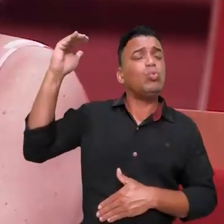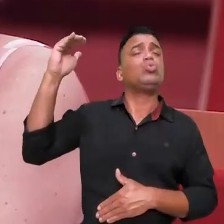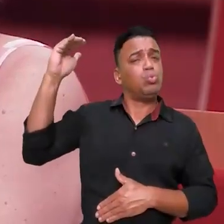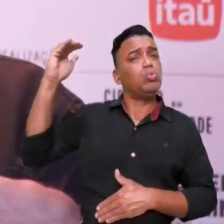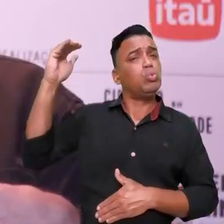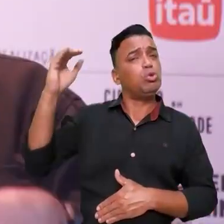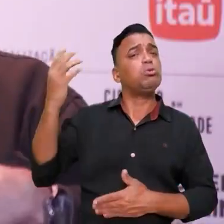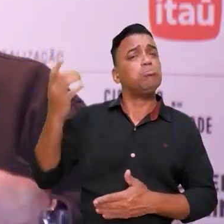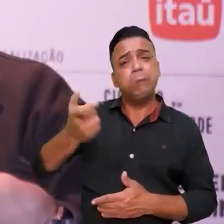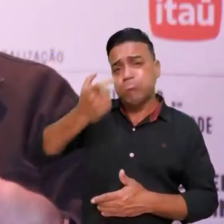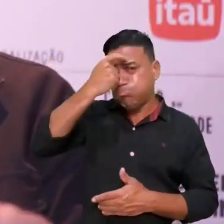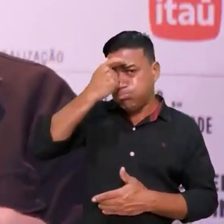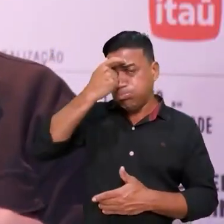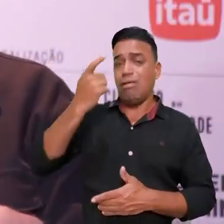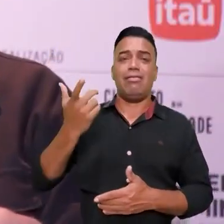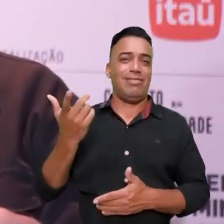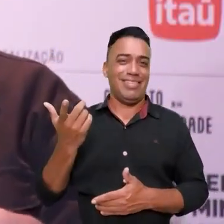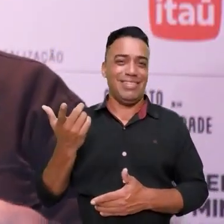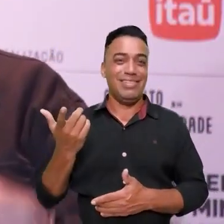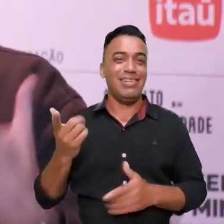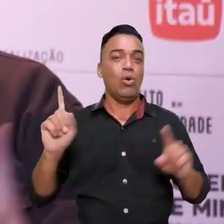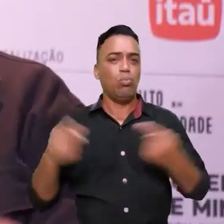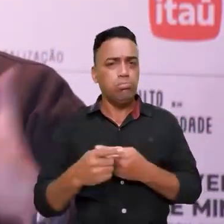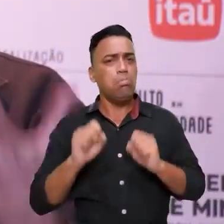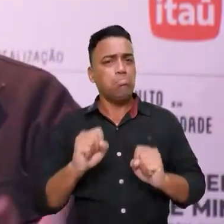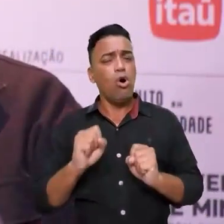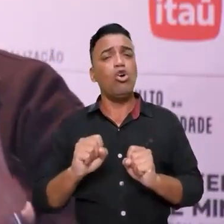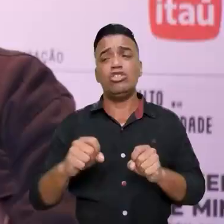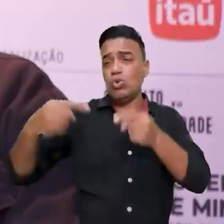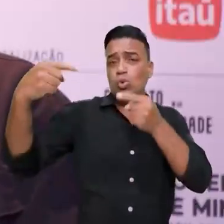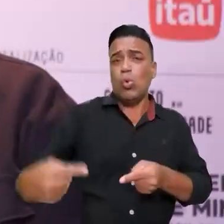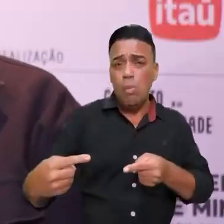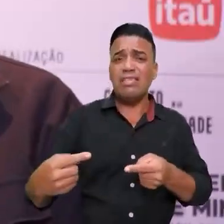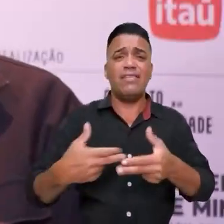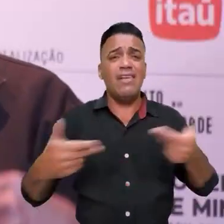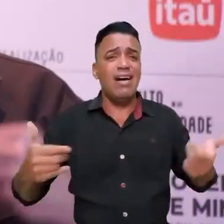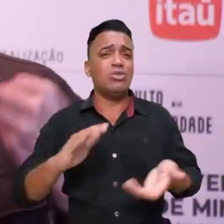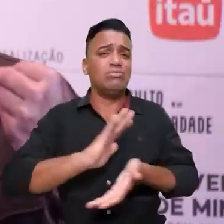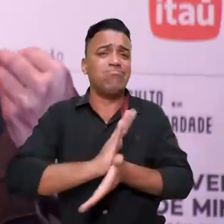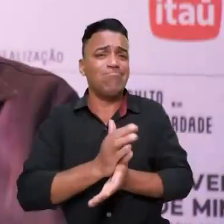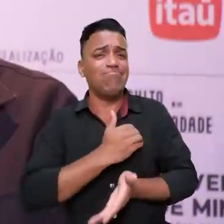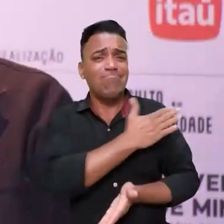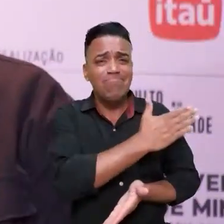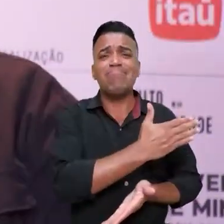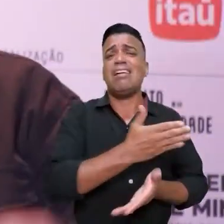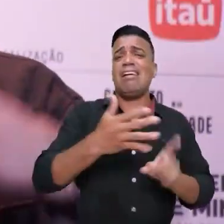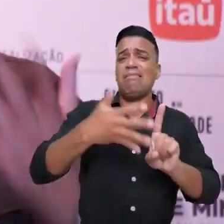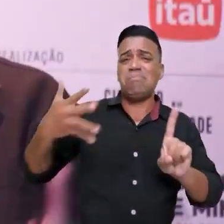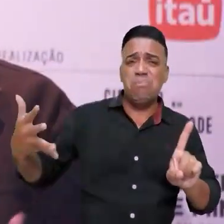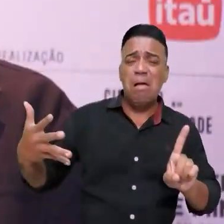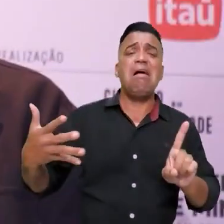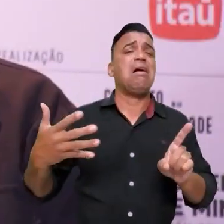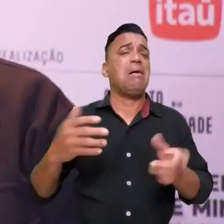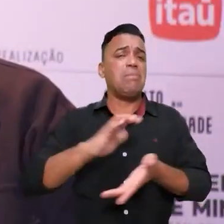contrários, né? Que até podem aprender a combater a misoginia, a combater a homofobia, a combater